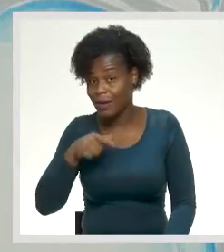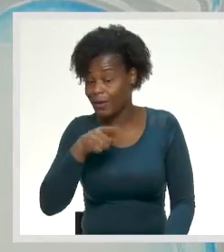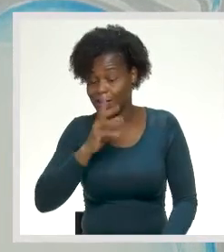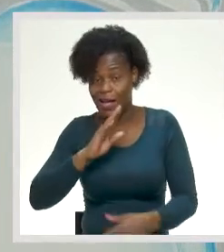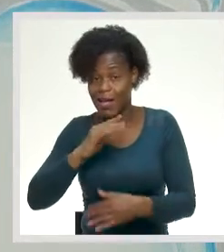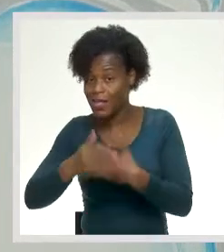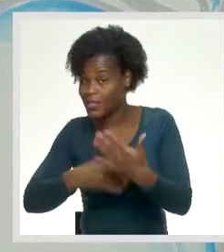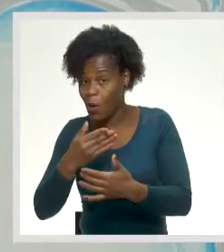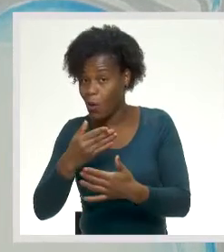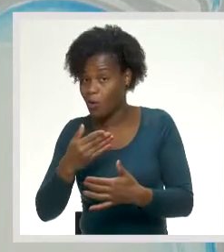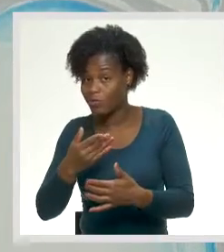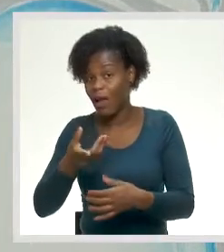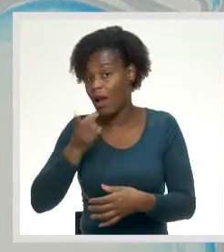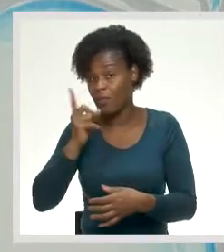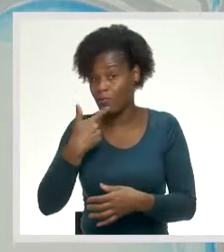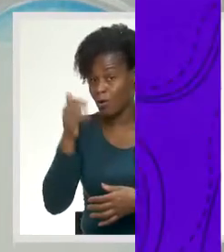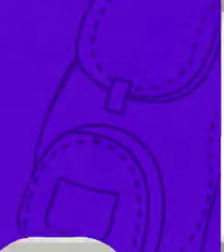essa ação é imoral.